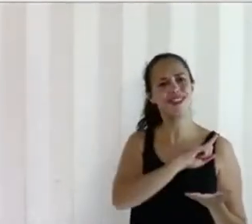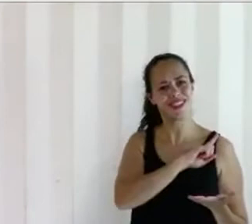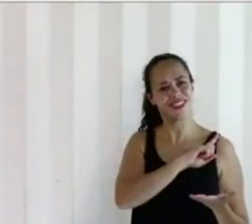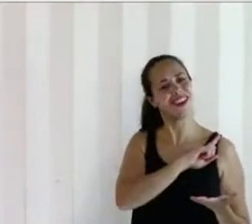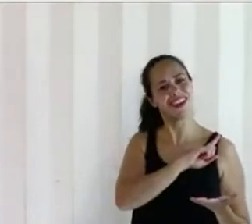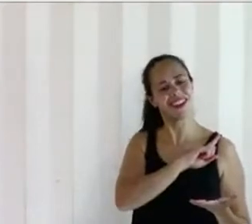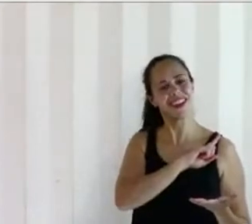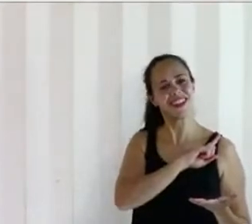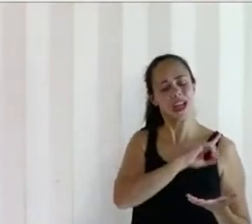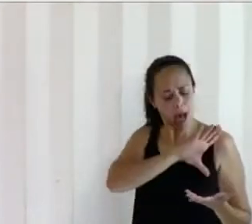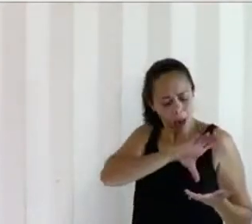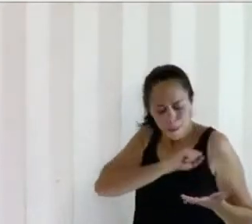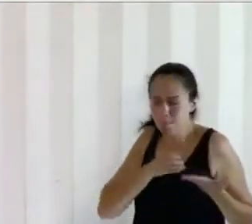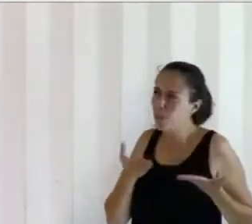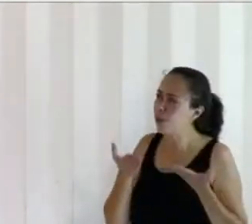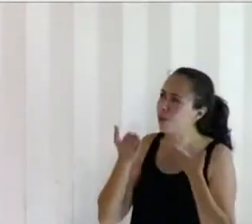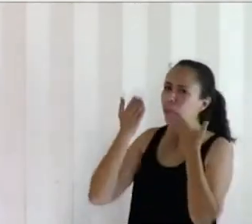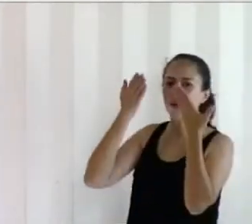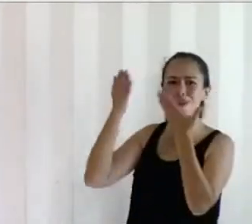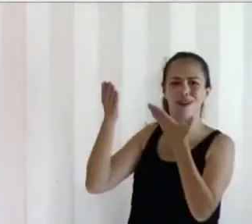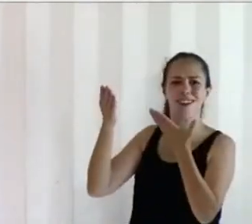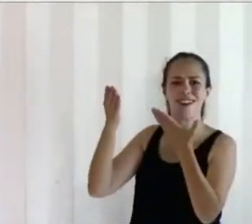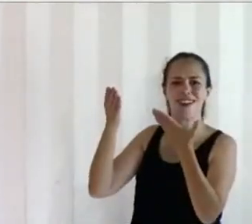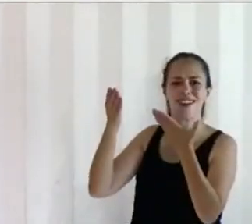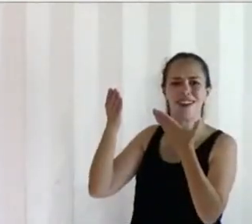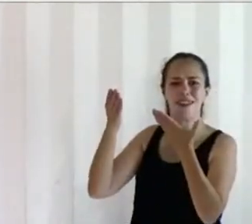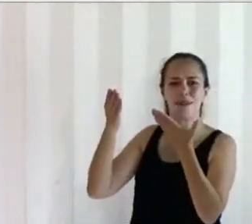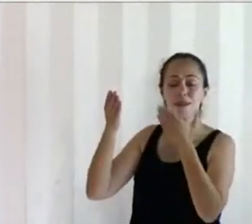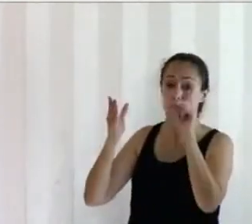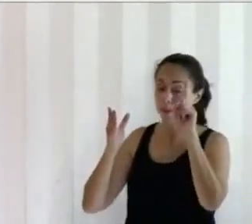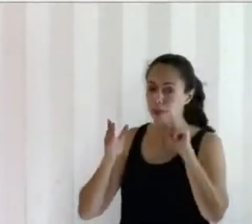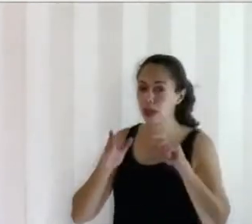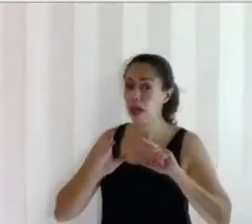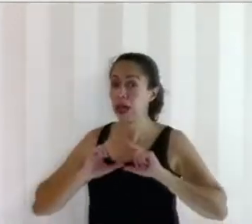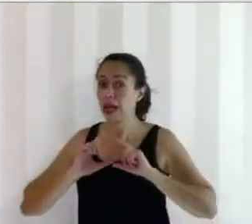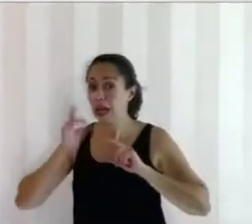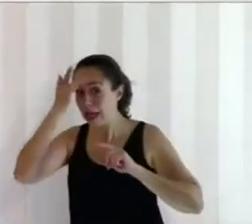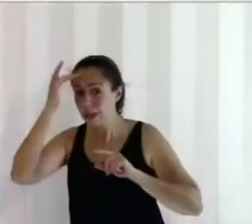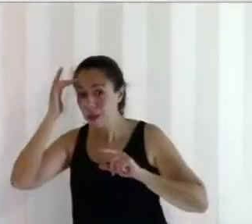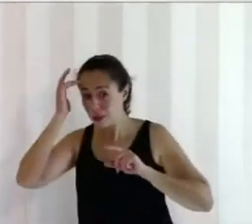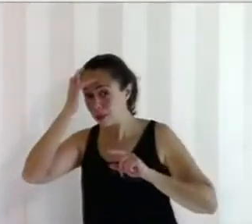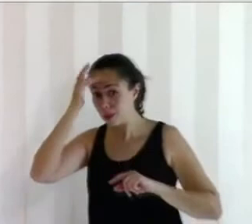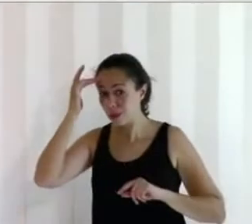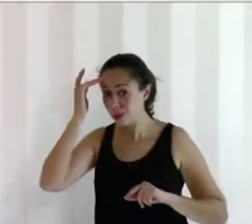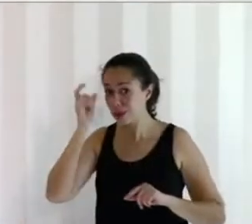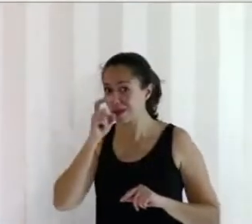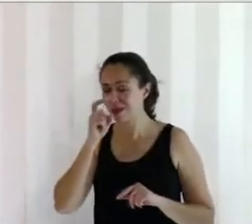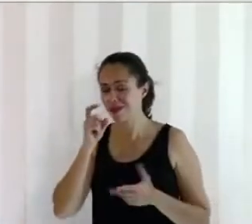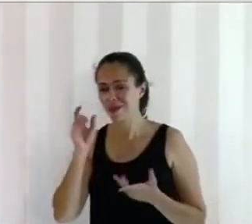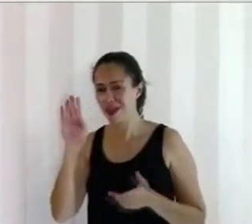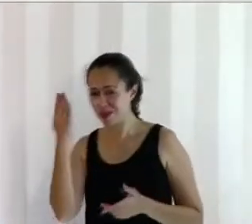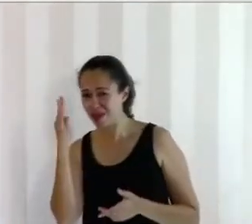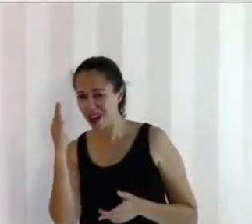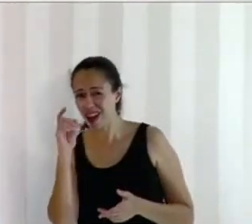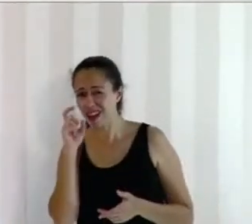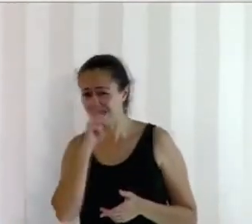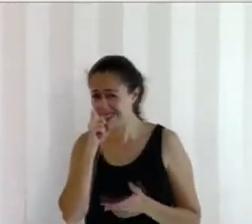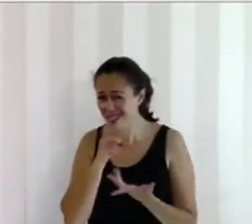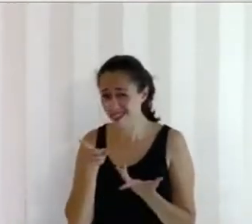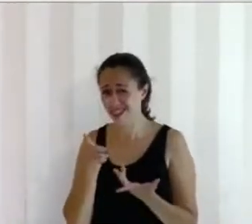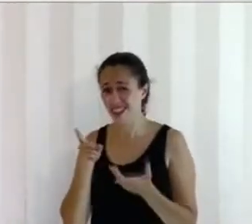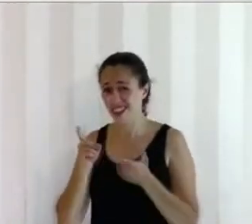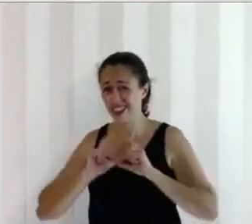significava atos justos, atos externos. E o que Jesus espera que nós tenhamos